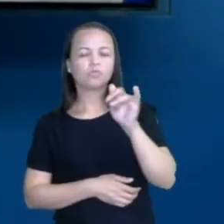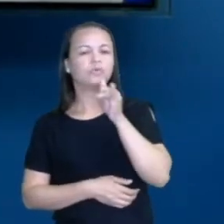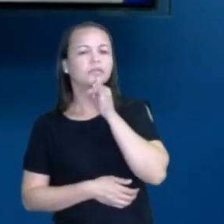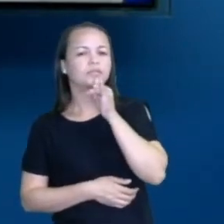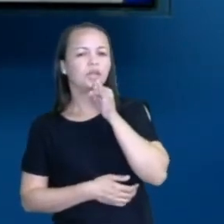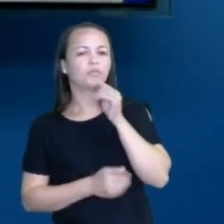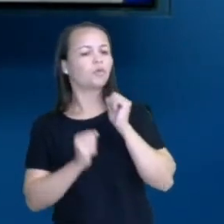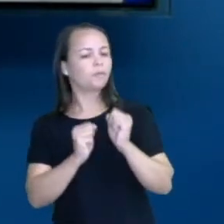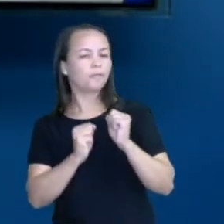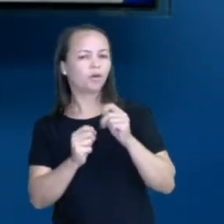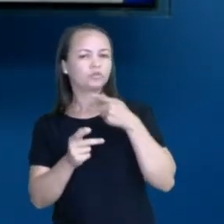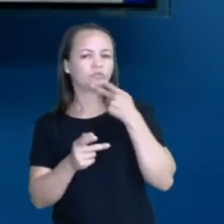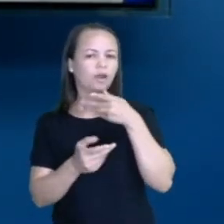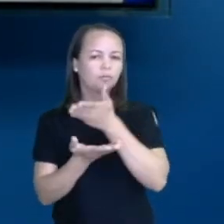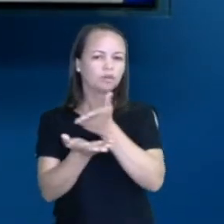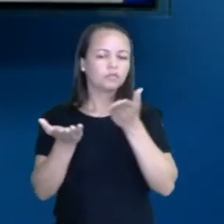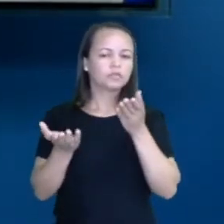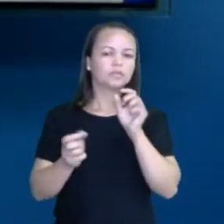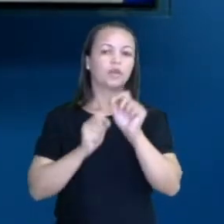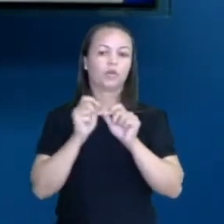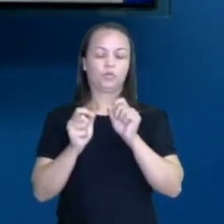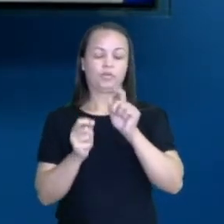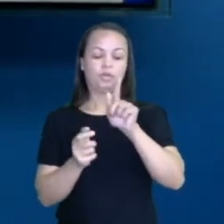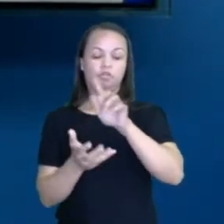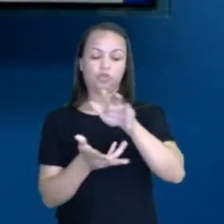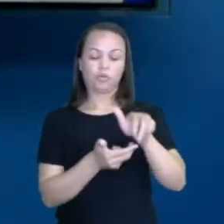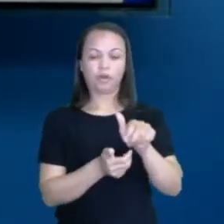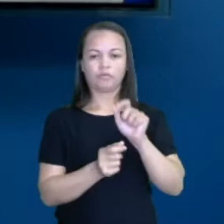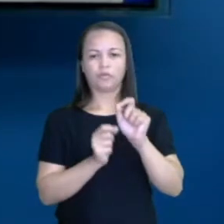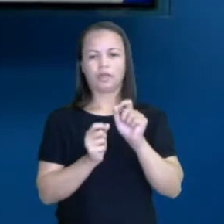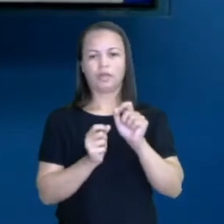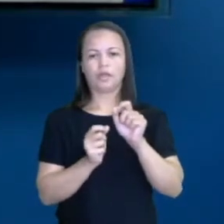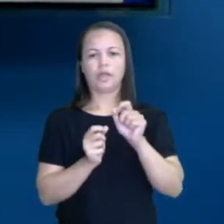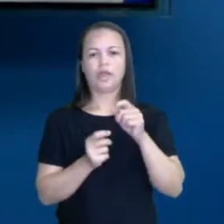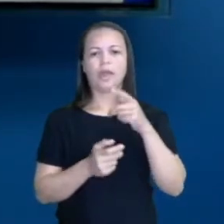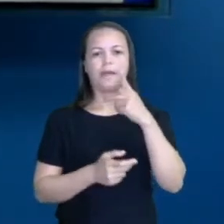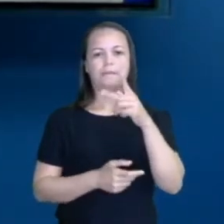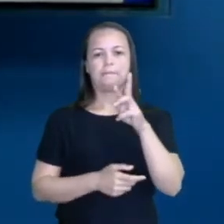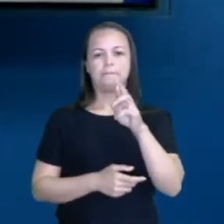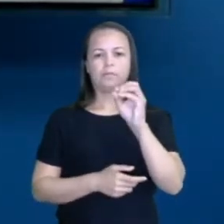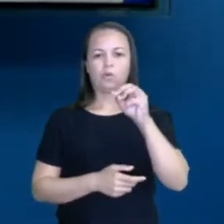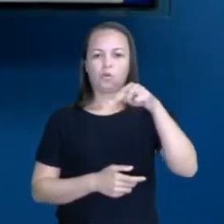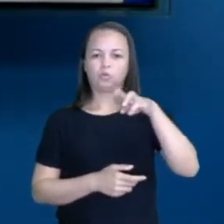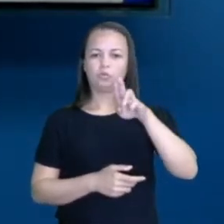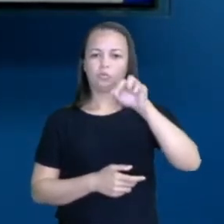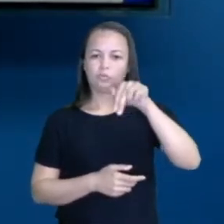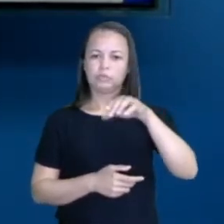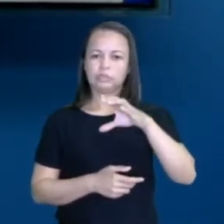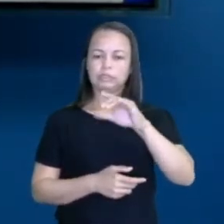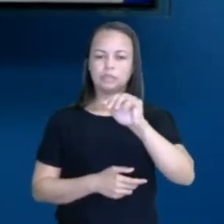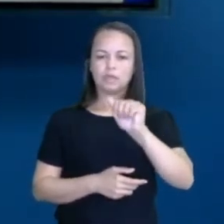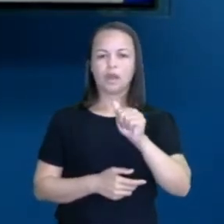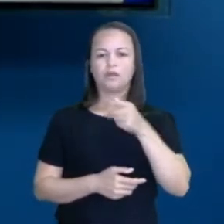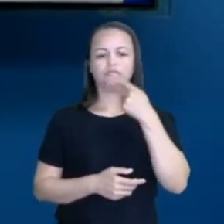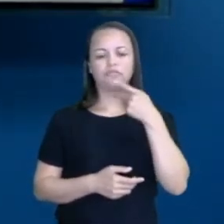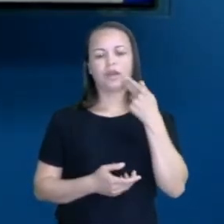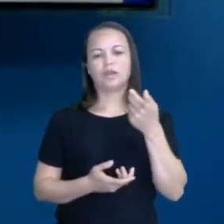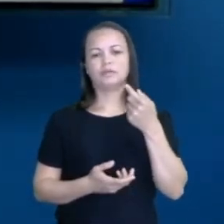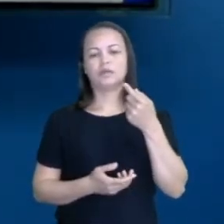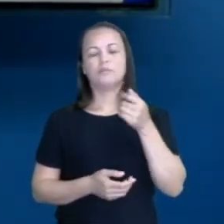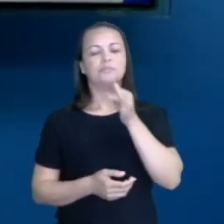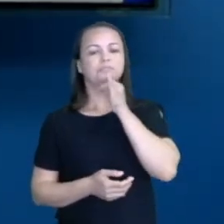mencionar também da variação geográfica é a questão da pronúncia, dos sotaques. Por exemplo, aqui